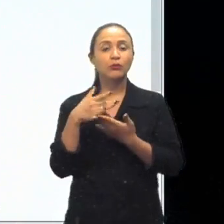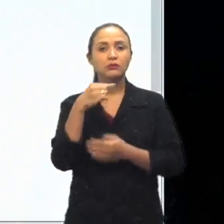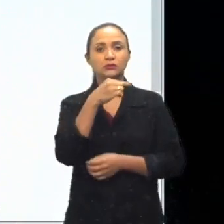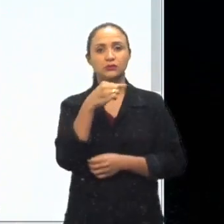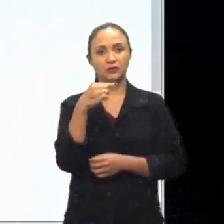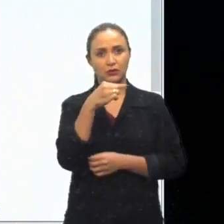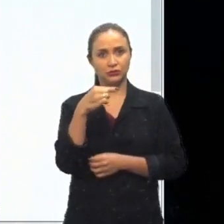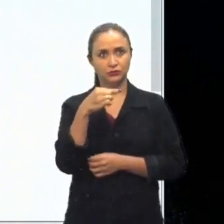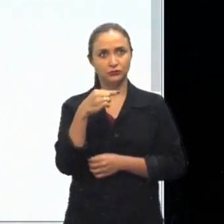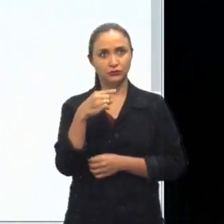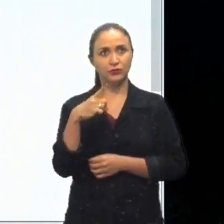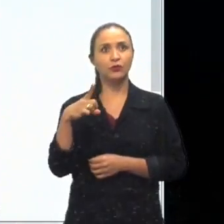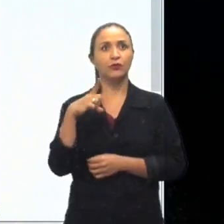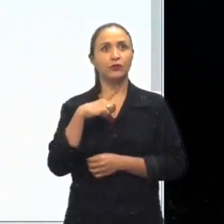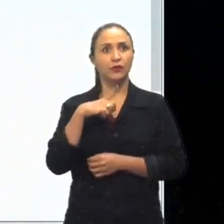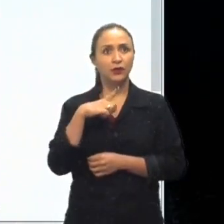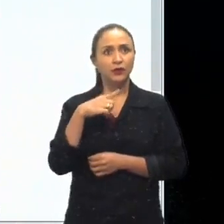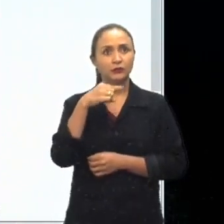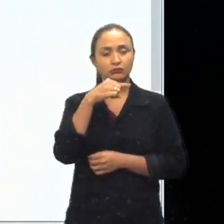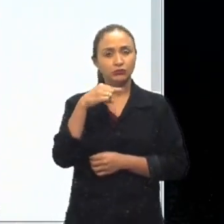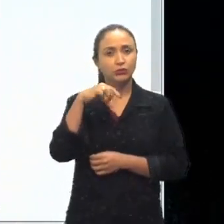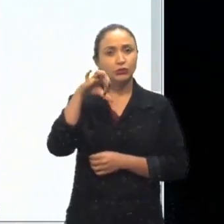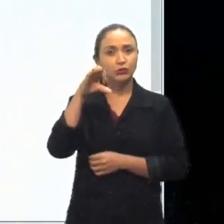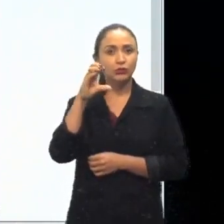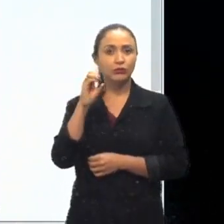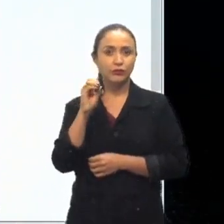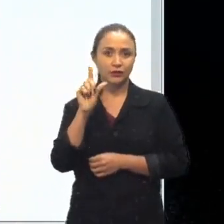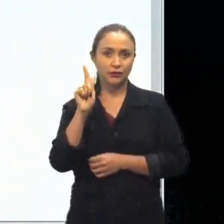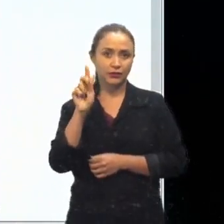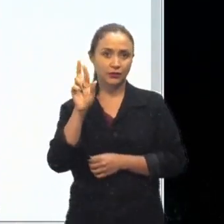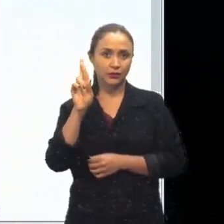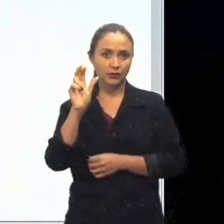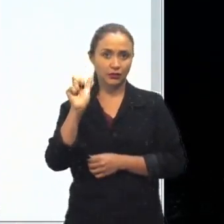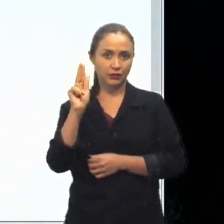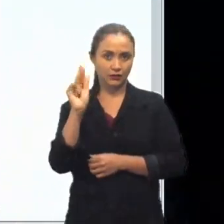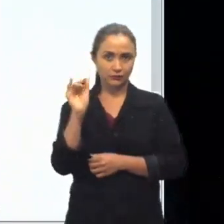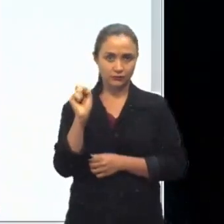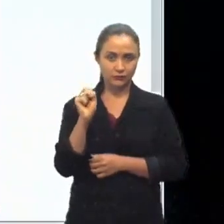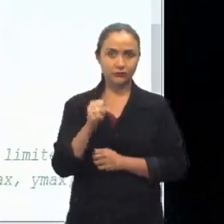seja, tem uma defasagem de 90 graus.